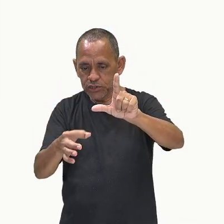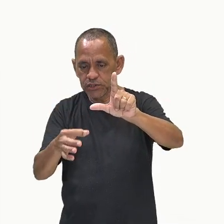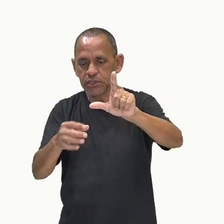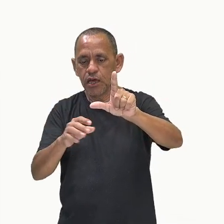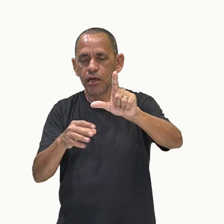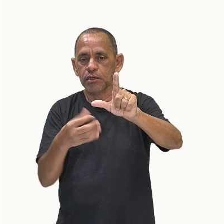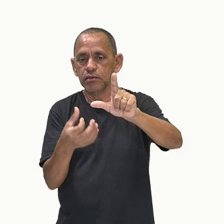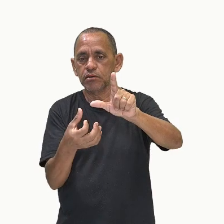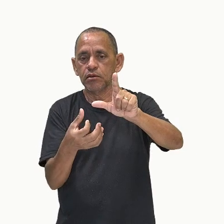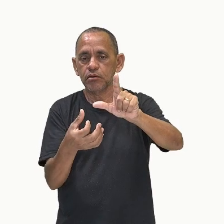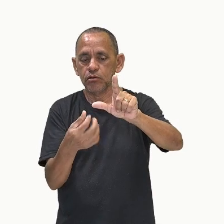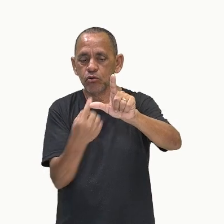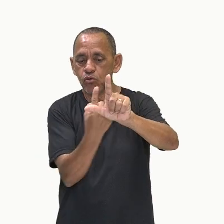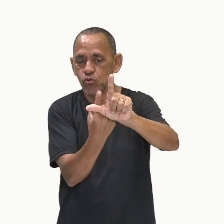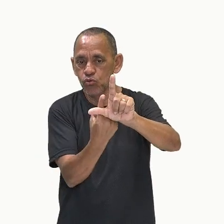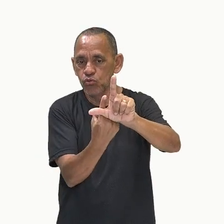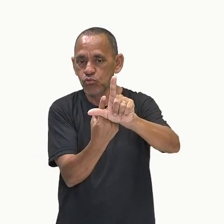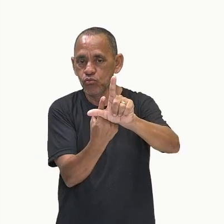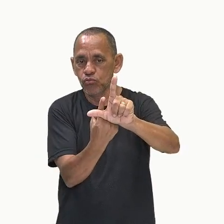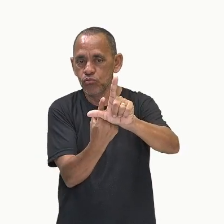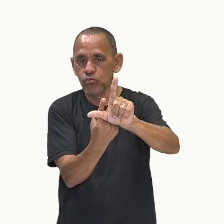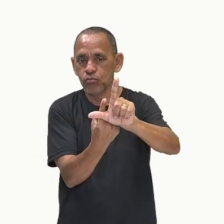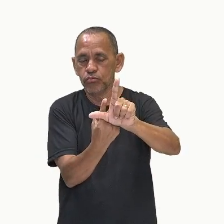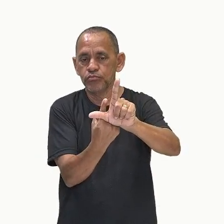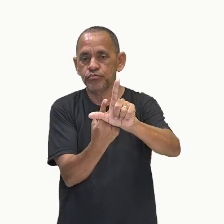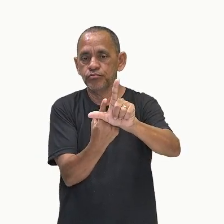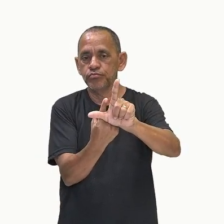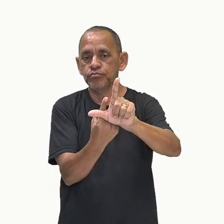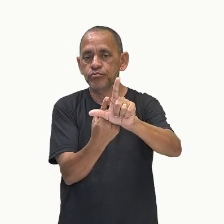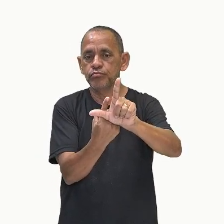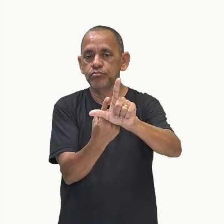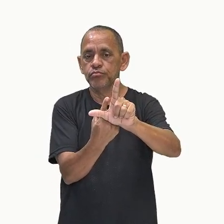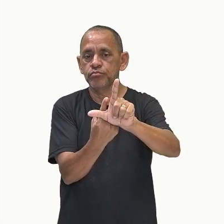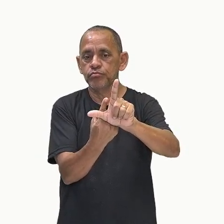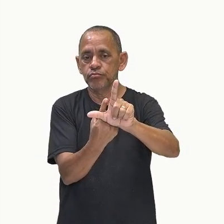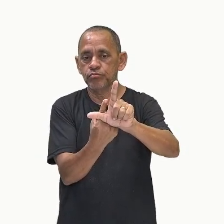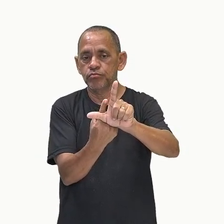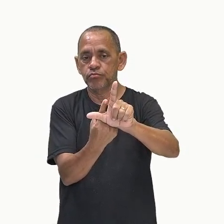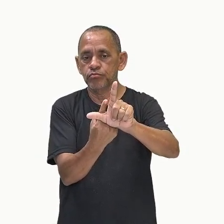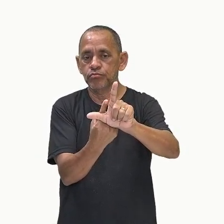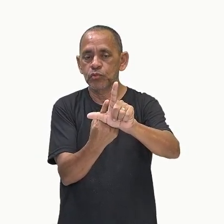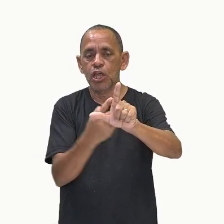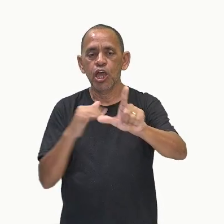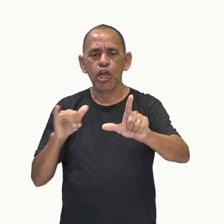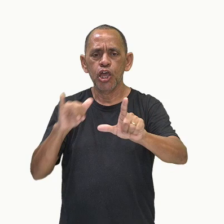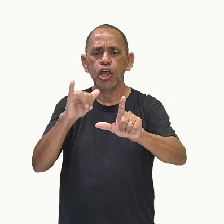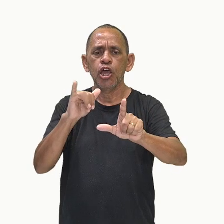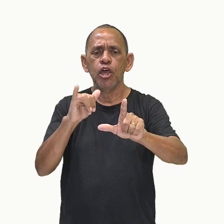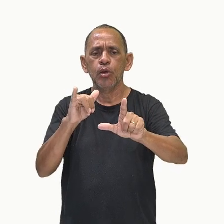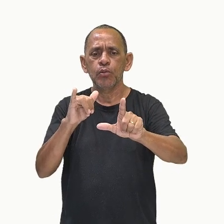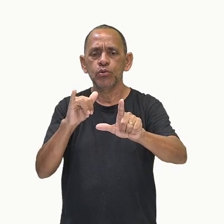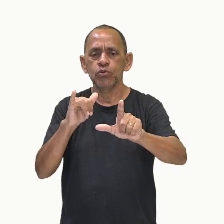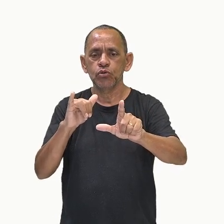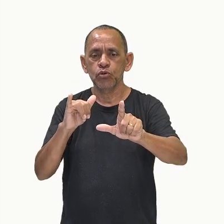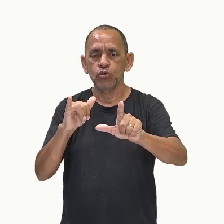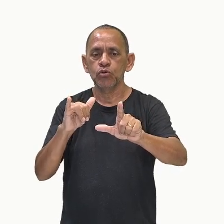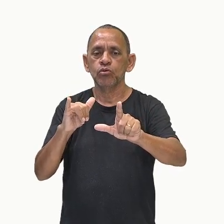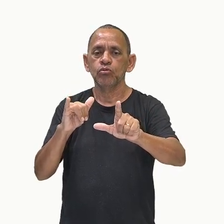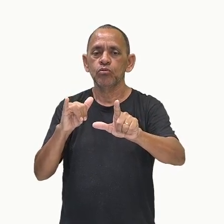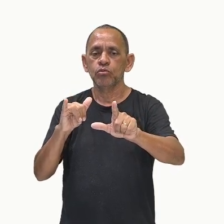A? É 1. Por isso que onde tinha y índice A, foi substituído por